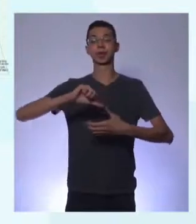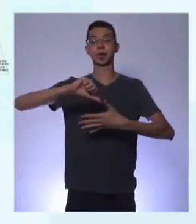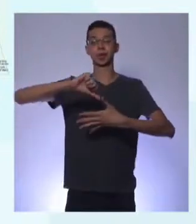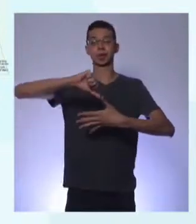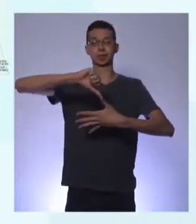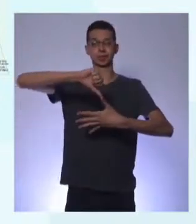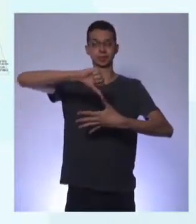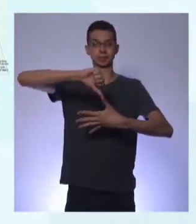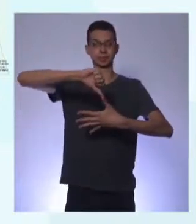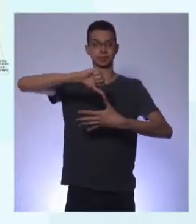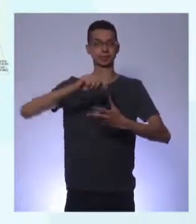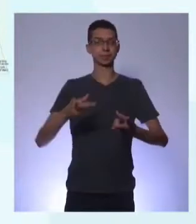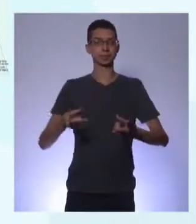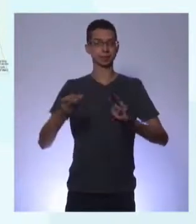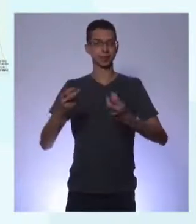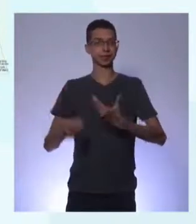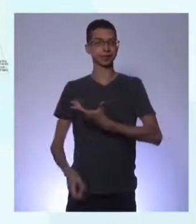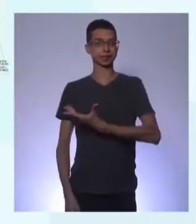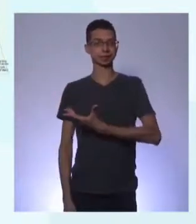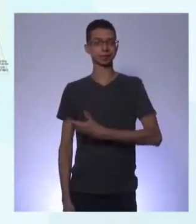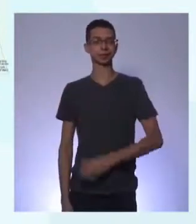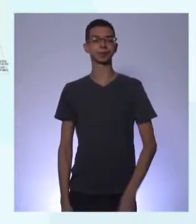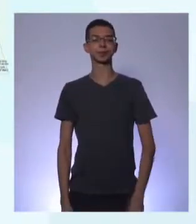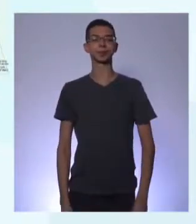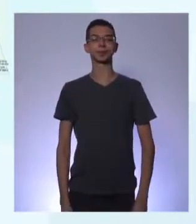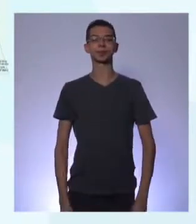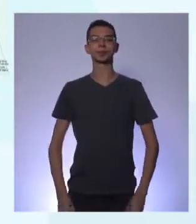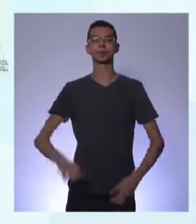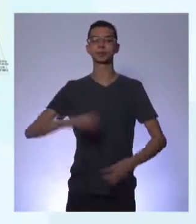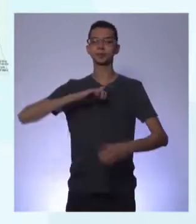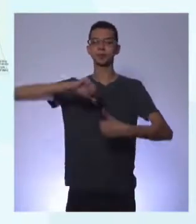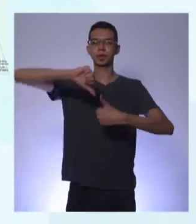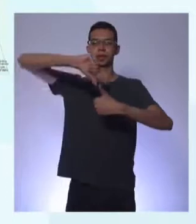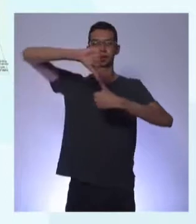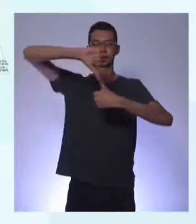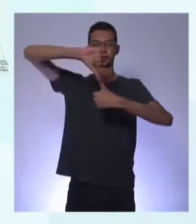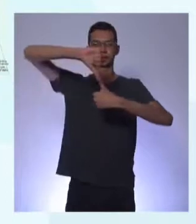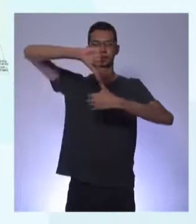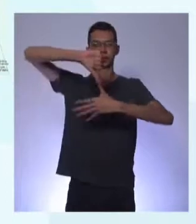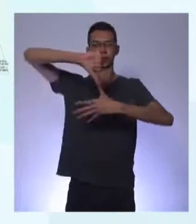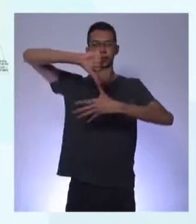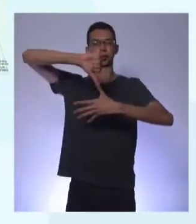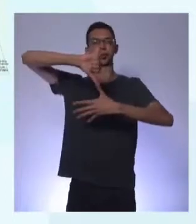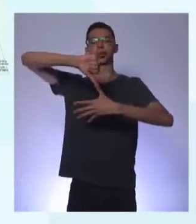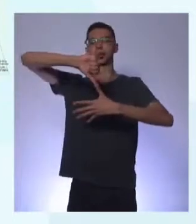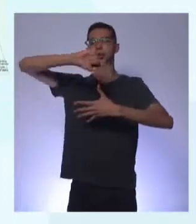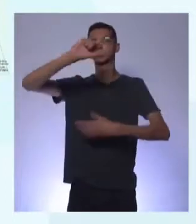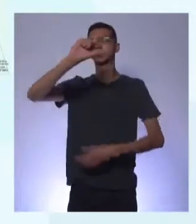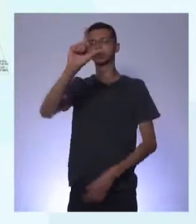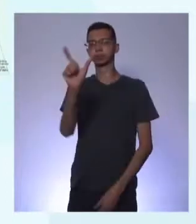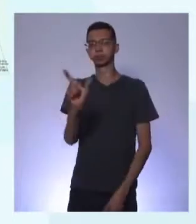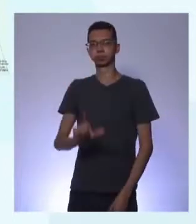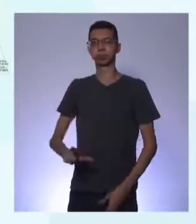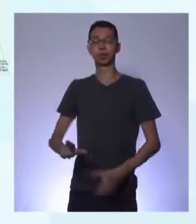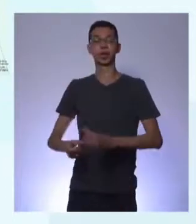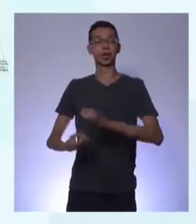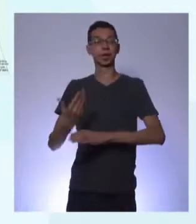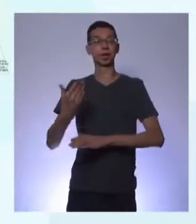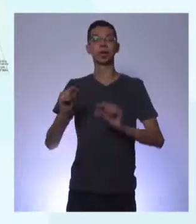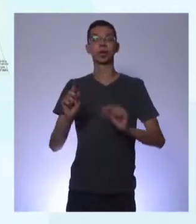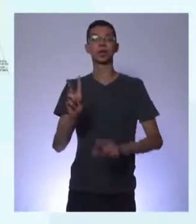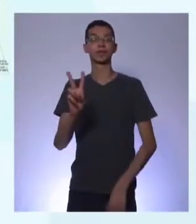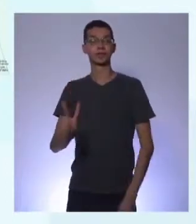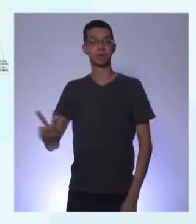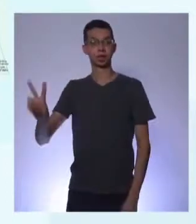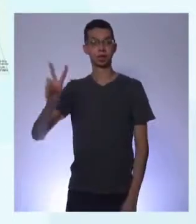Dos vice-reinos lá em cima, desde a América Central até o Sul, nós vamos ter o surgimento aí da Venezuela, da